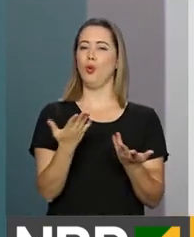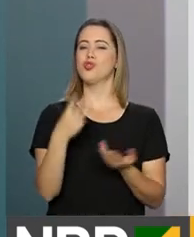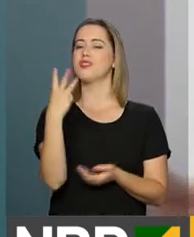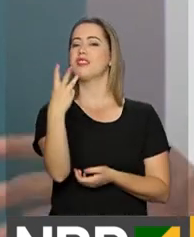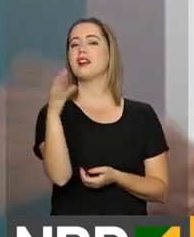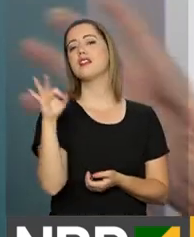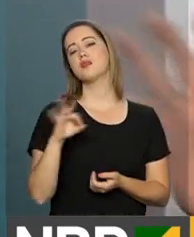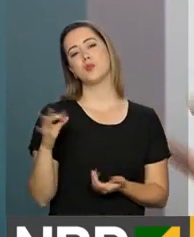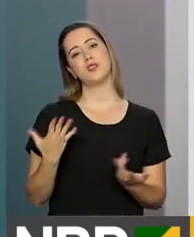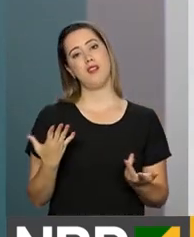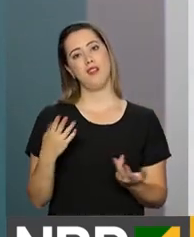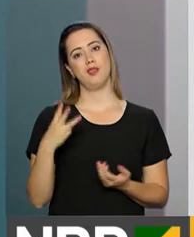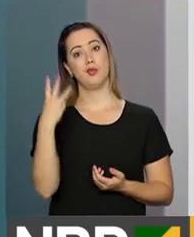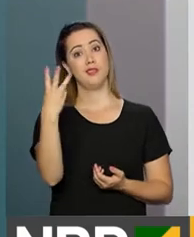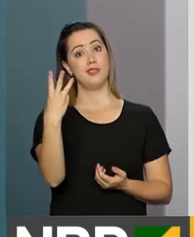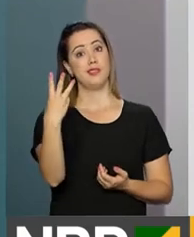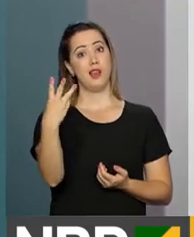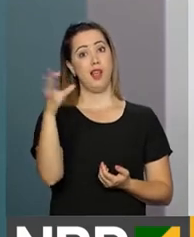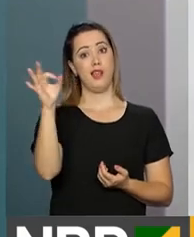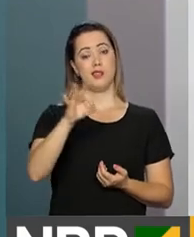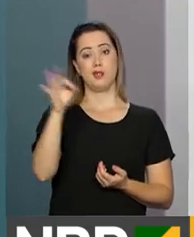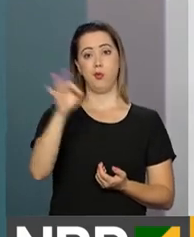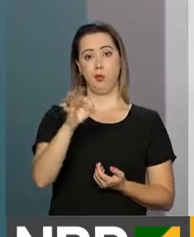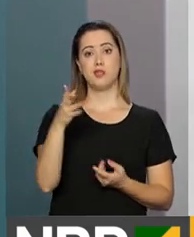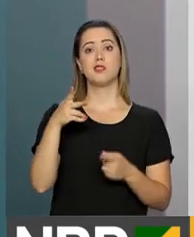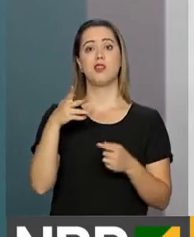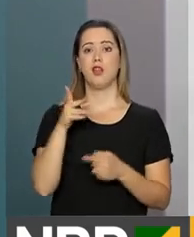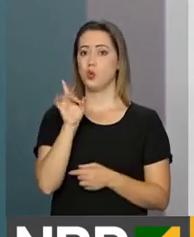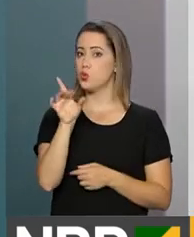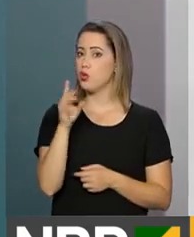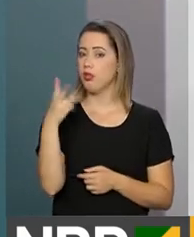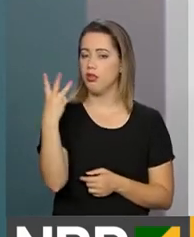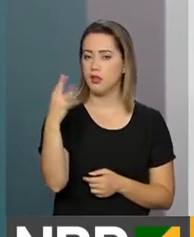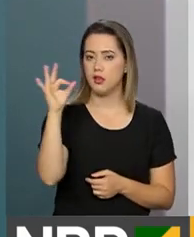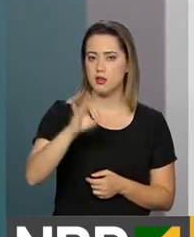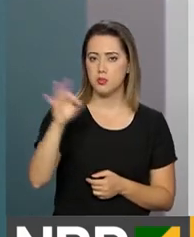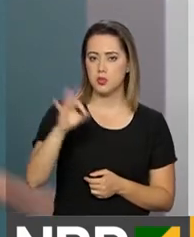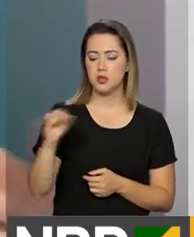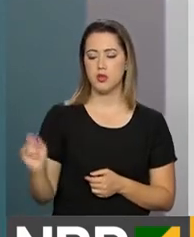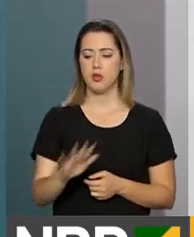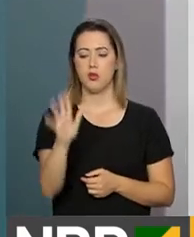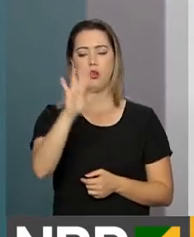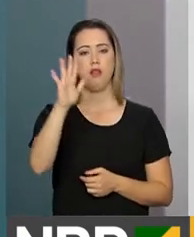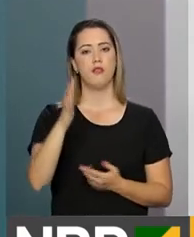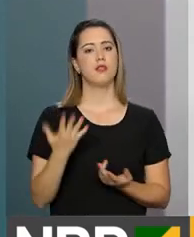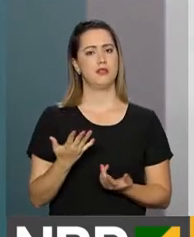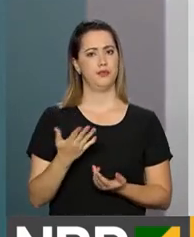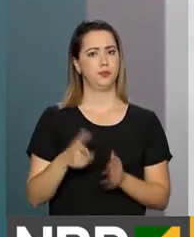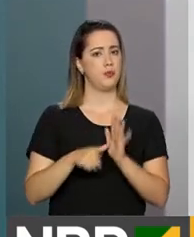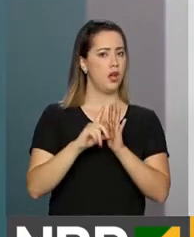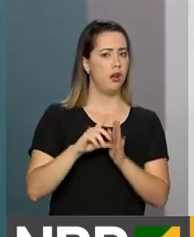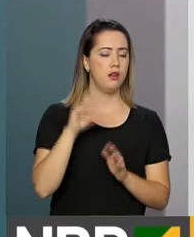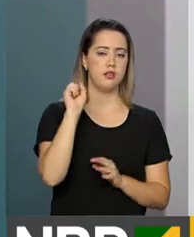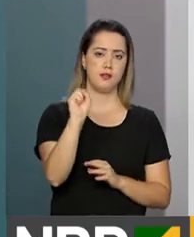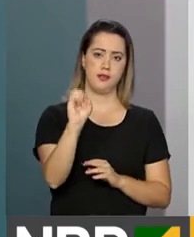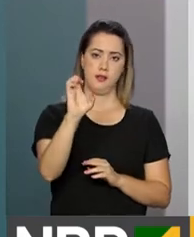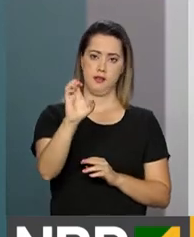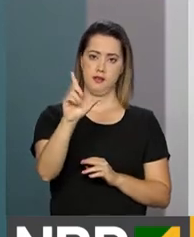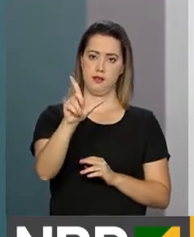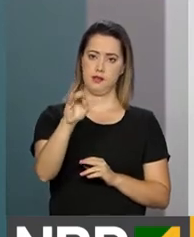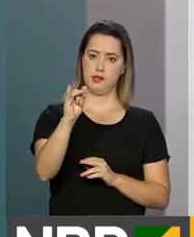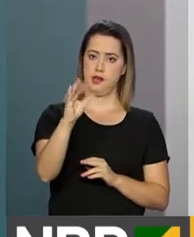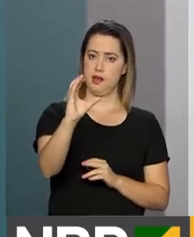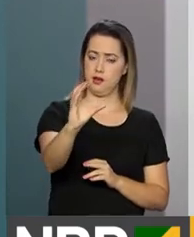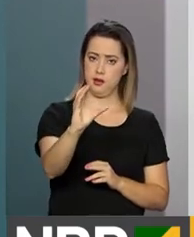até numa das vezes e falei 36 corrigiram está a dizer que era 3% a taxa selic estava em 14.25 hoje